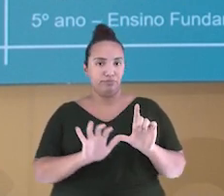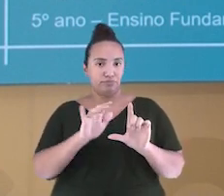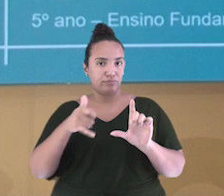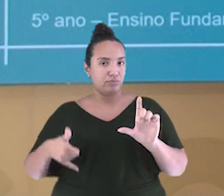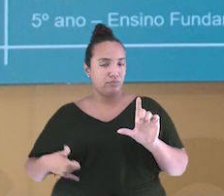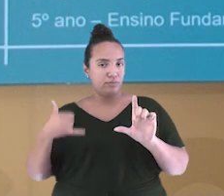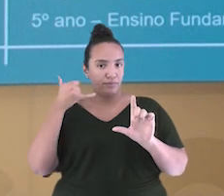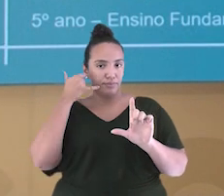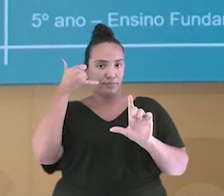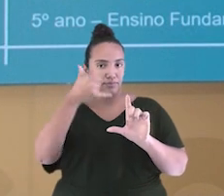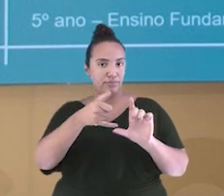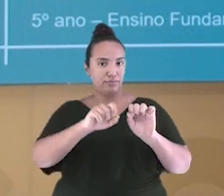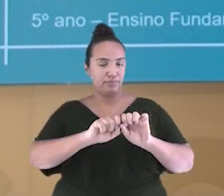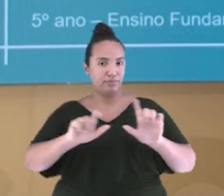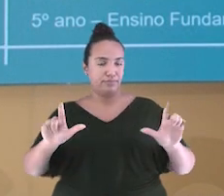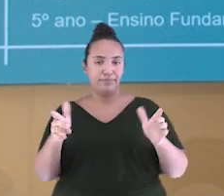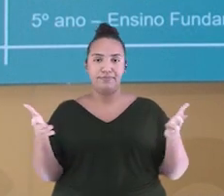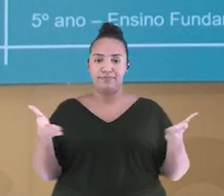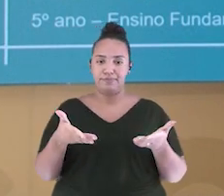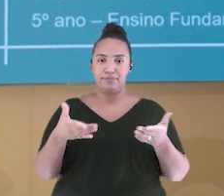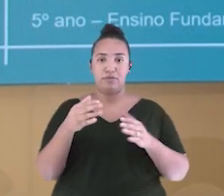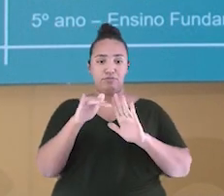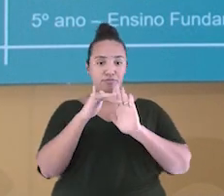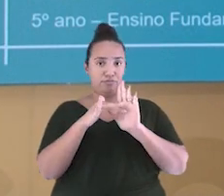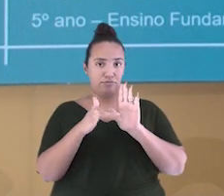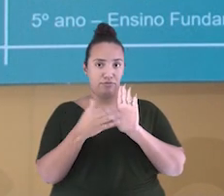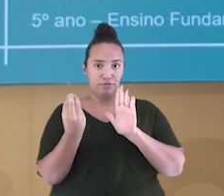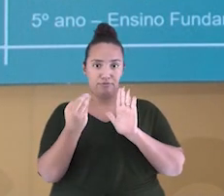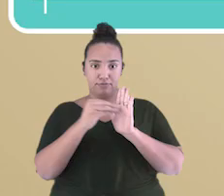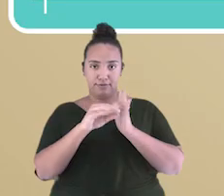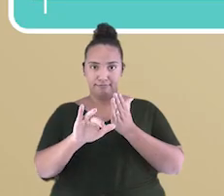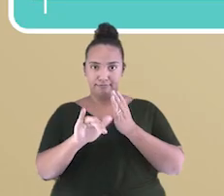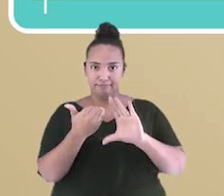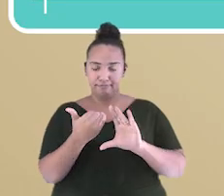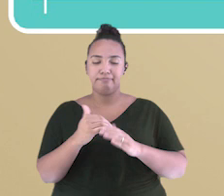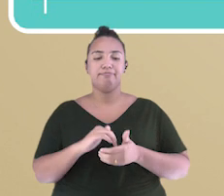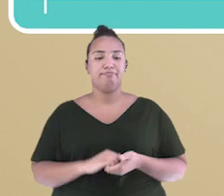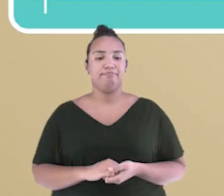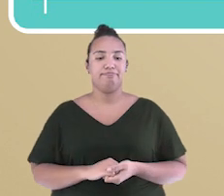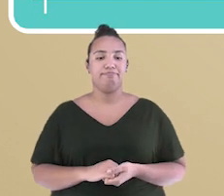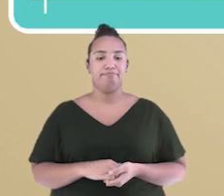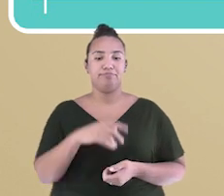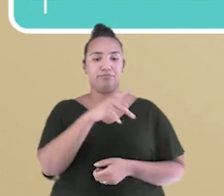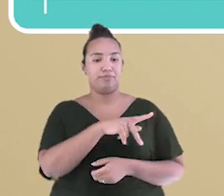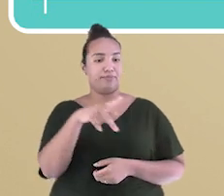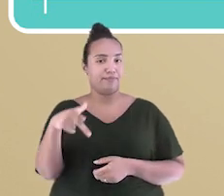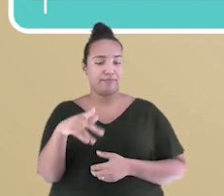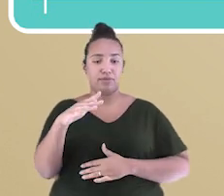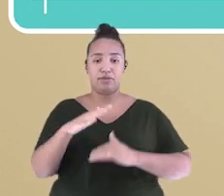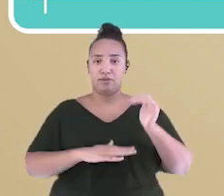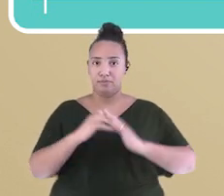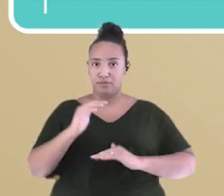QR Code que está aparecendo aí na tela, preencher o formulário e enviar. Prezados colegas, a